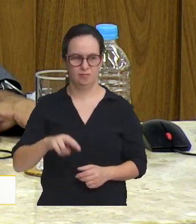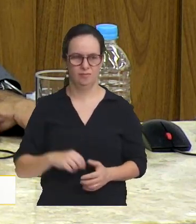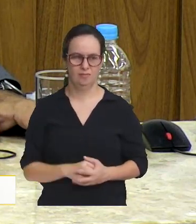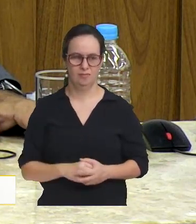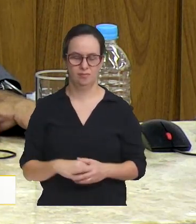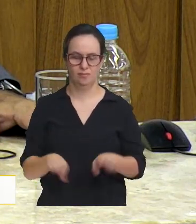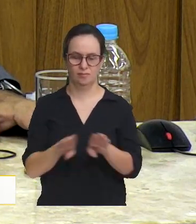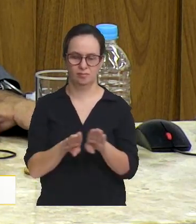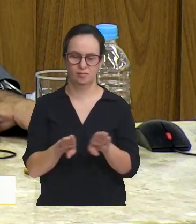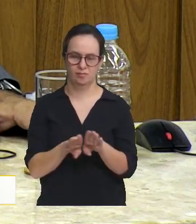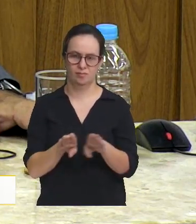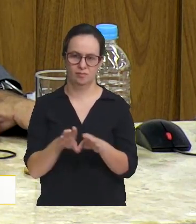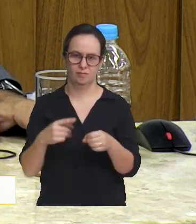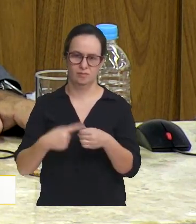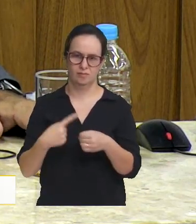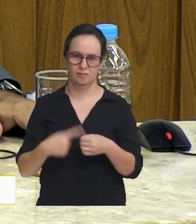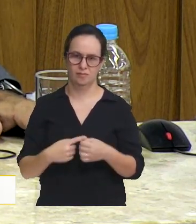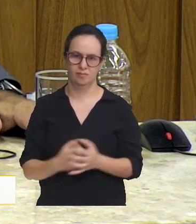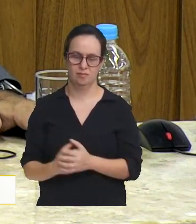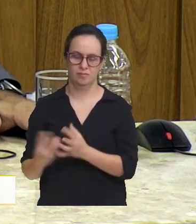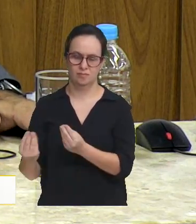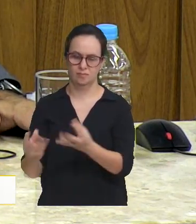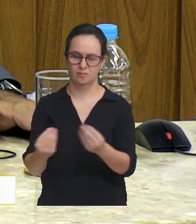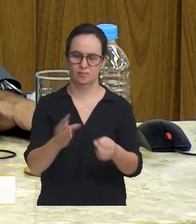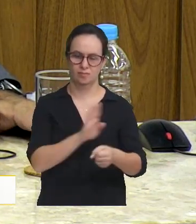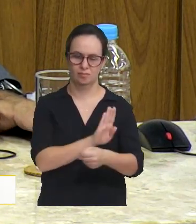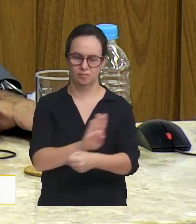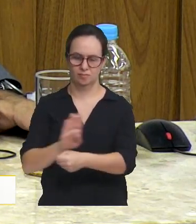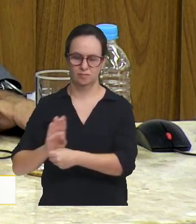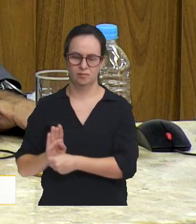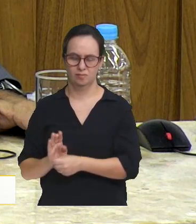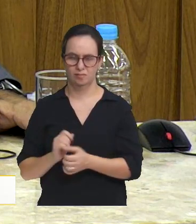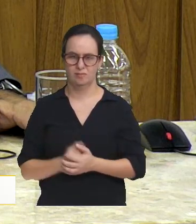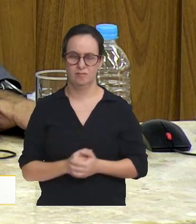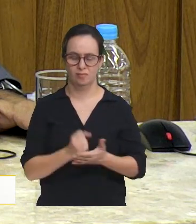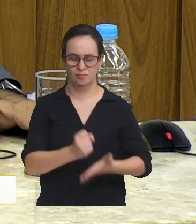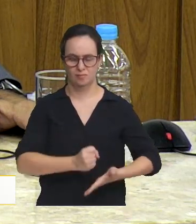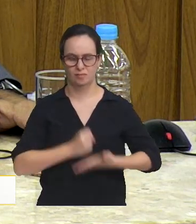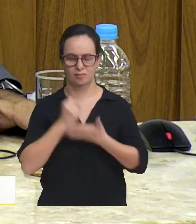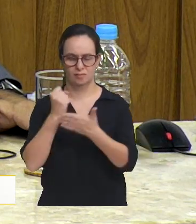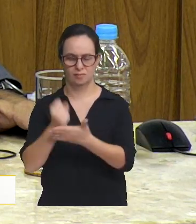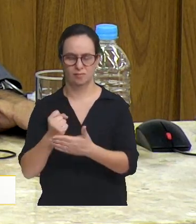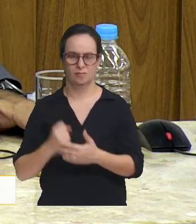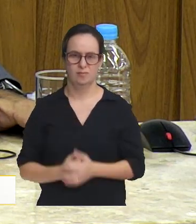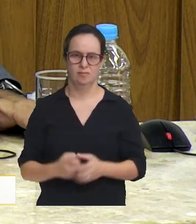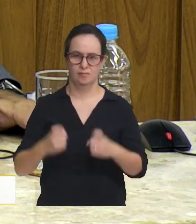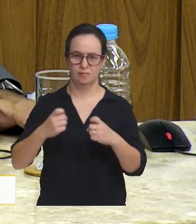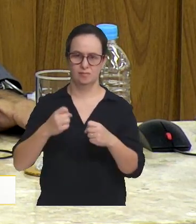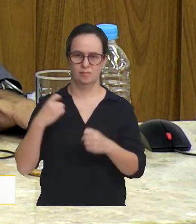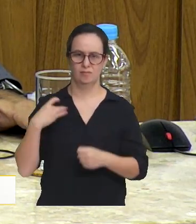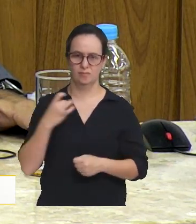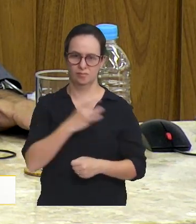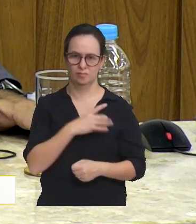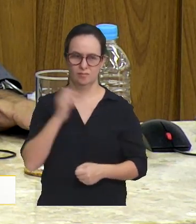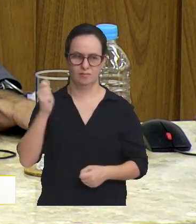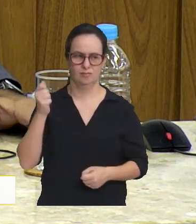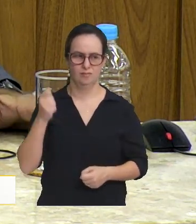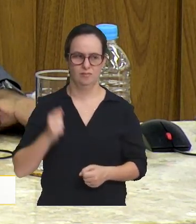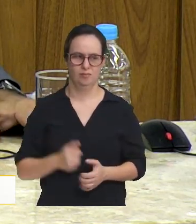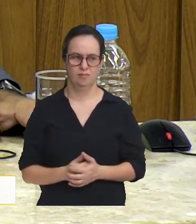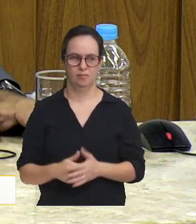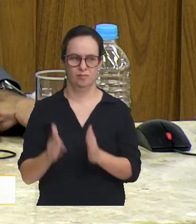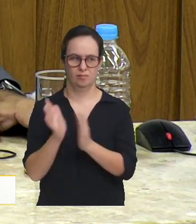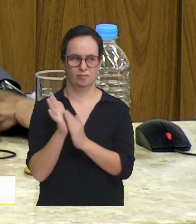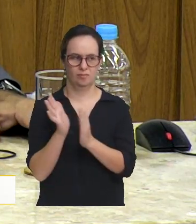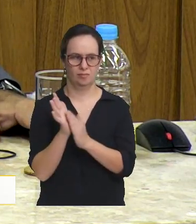muito defendeu a nossa saúde aqui em Assis. Tá? Parabéns a vocês aí pelo doutor Adolfo, ter